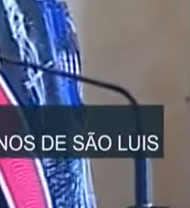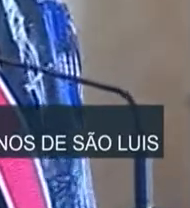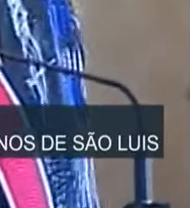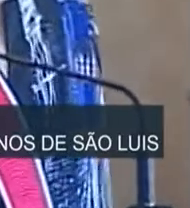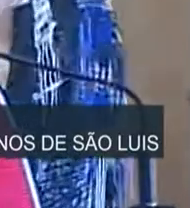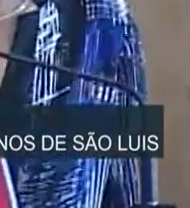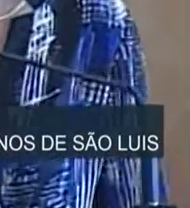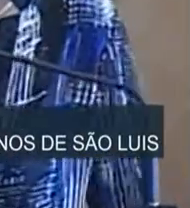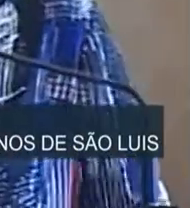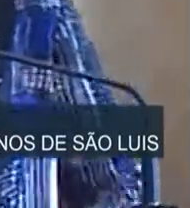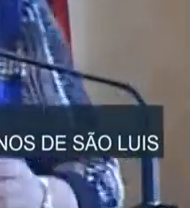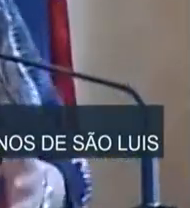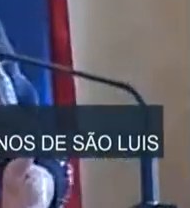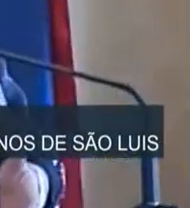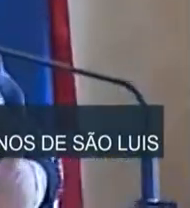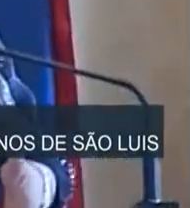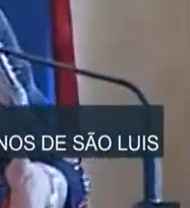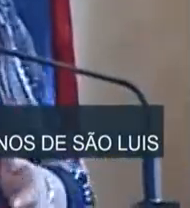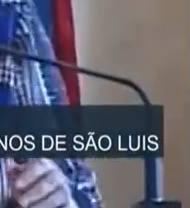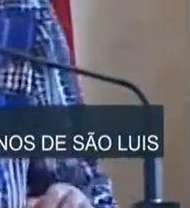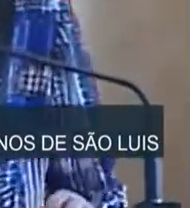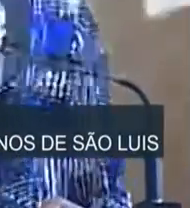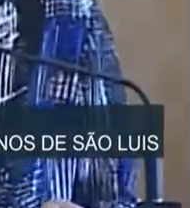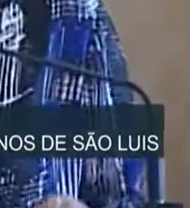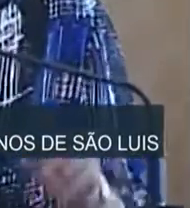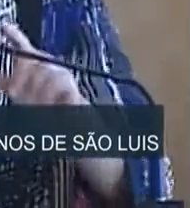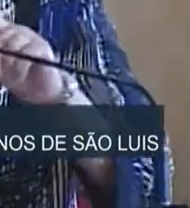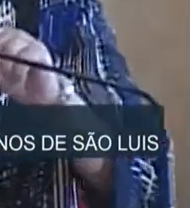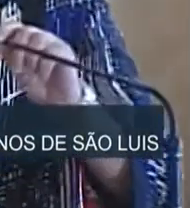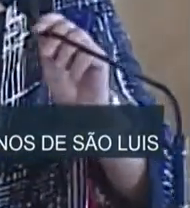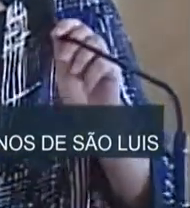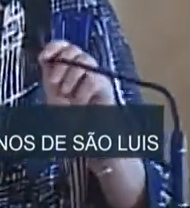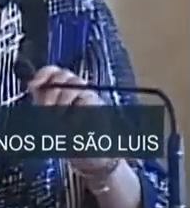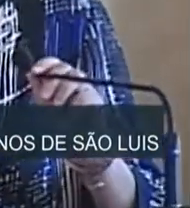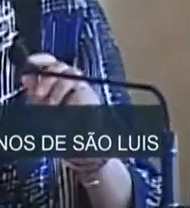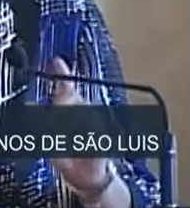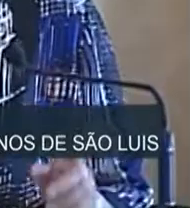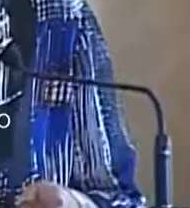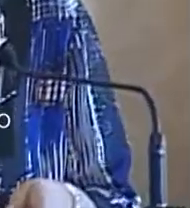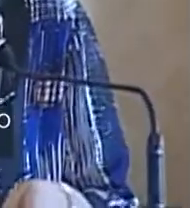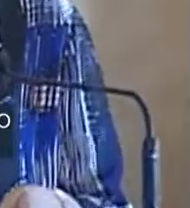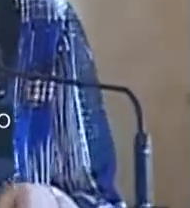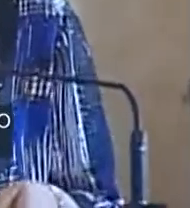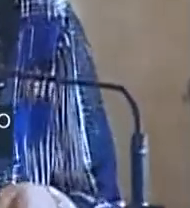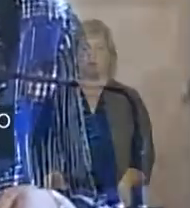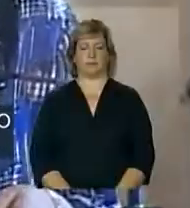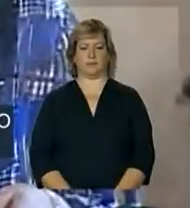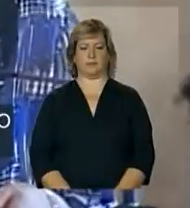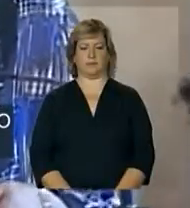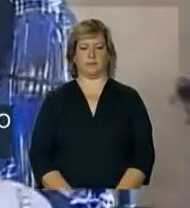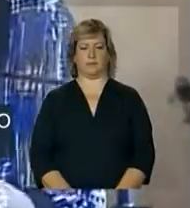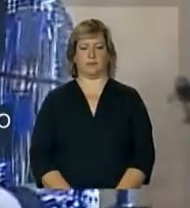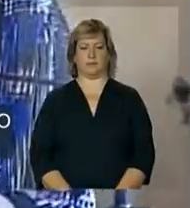Com a palavra, a presidenta da República, Dilma Rousseff.